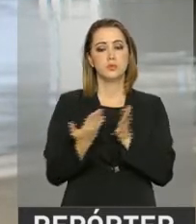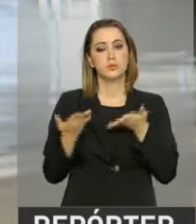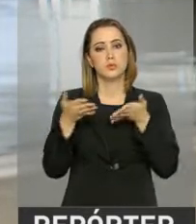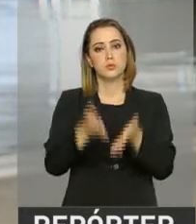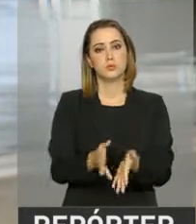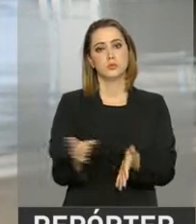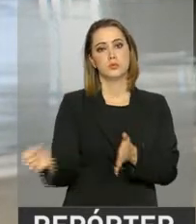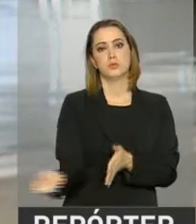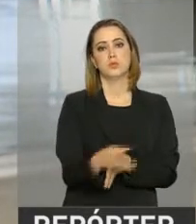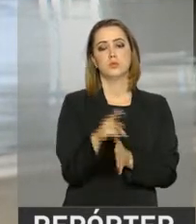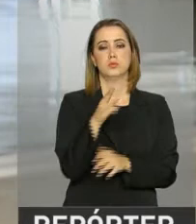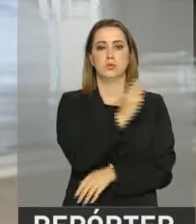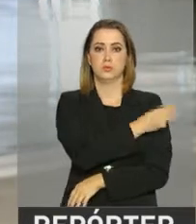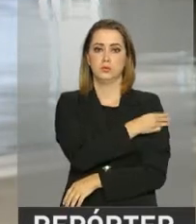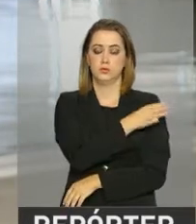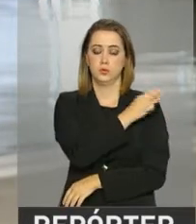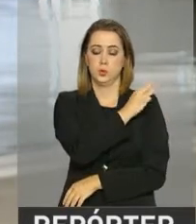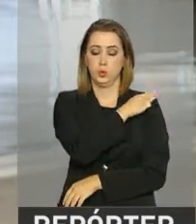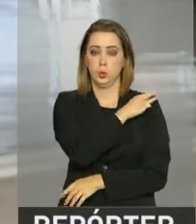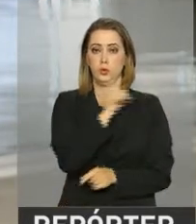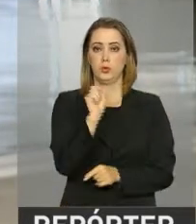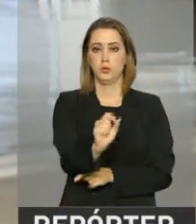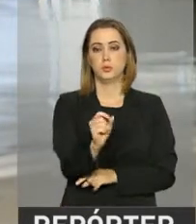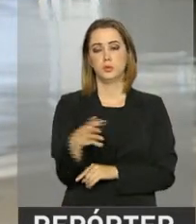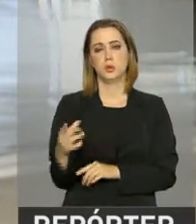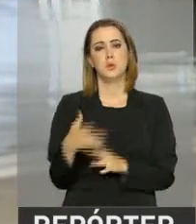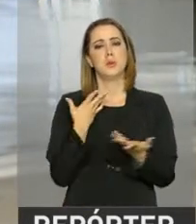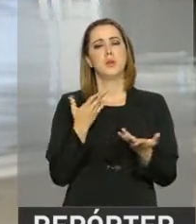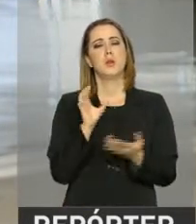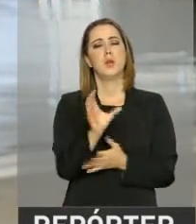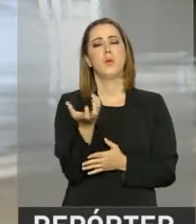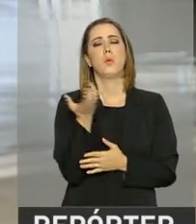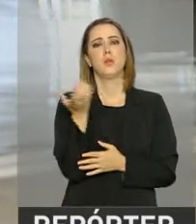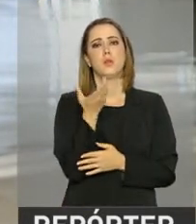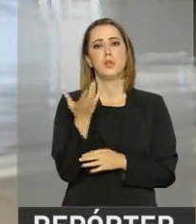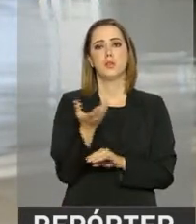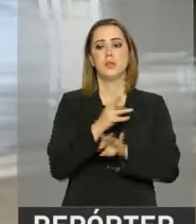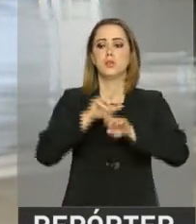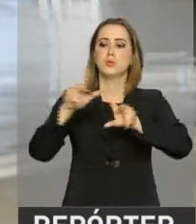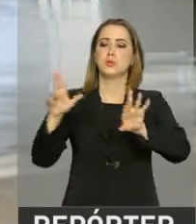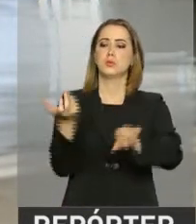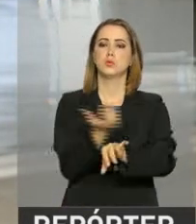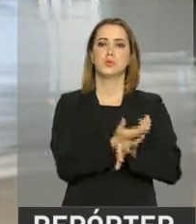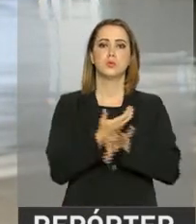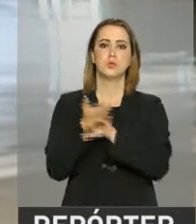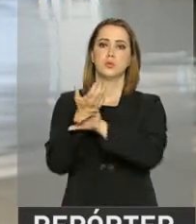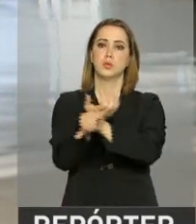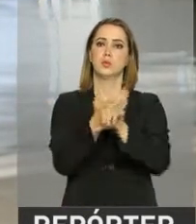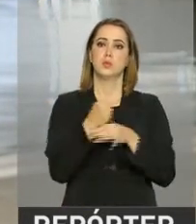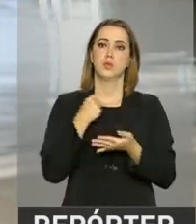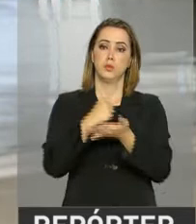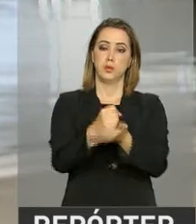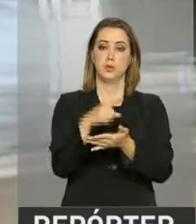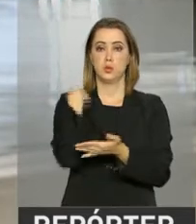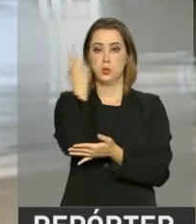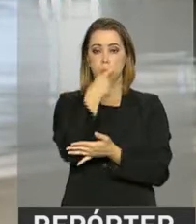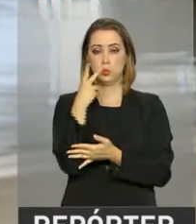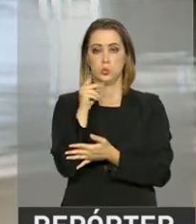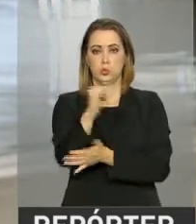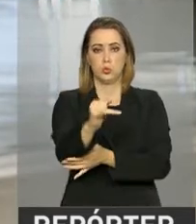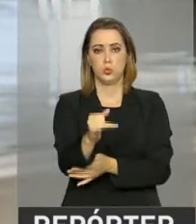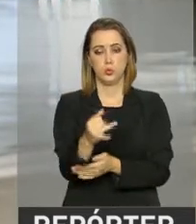contexto do novo ensino médio e tem como objetivo flexibilizar a grade curricular oferecer turno integral e